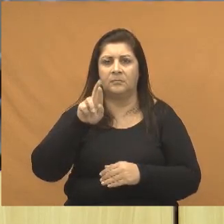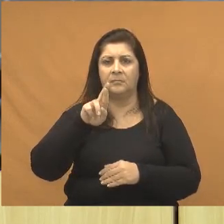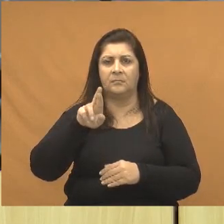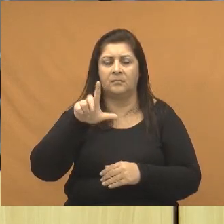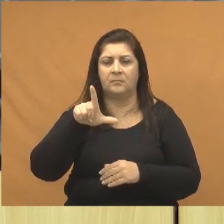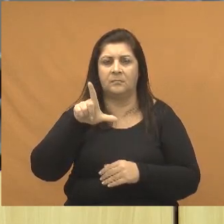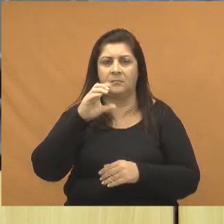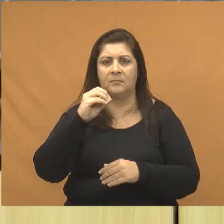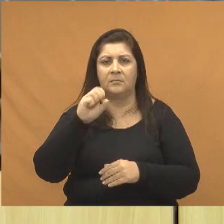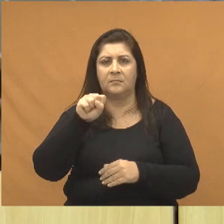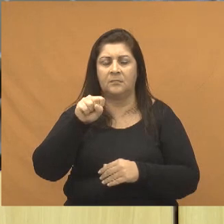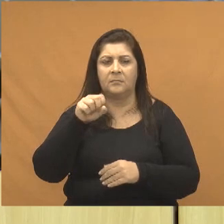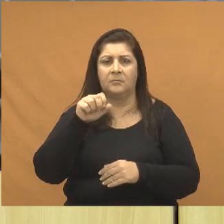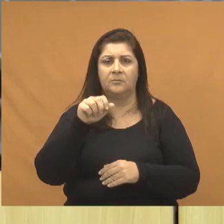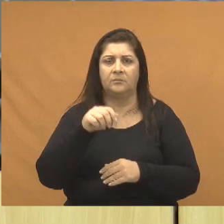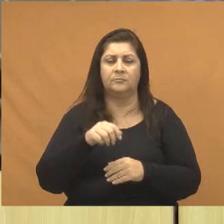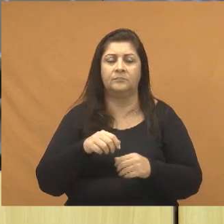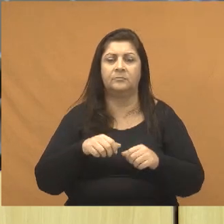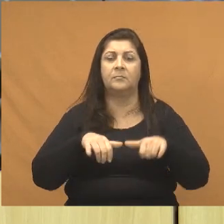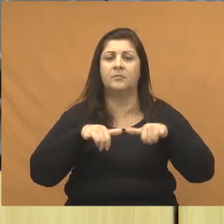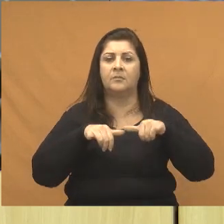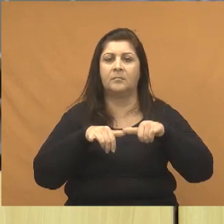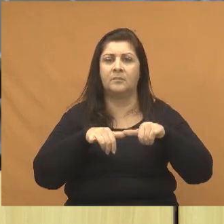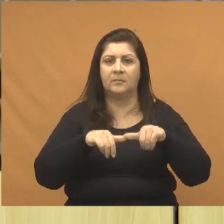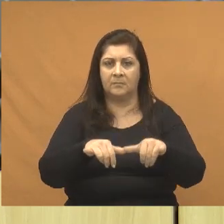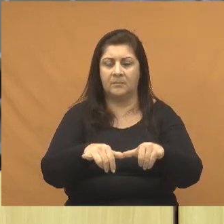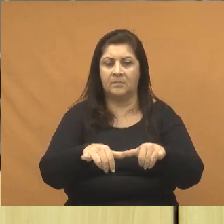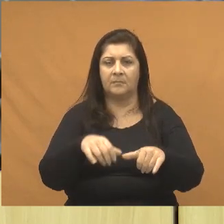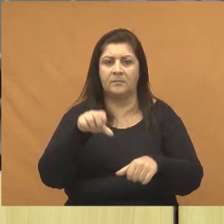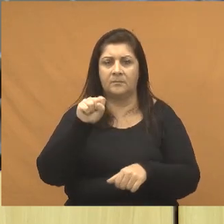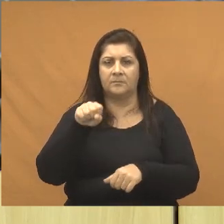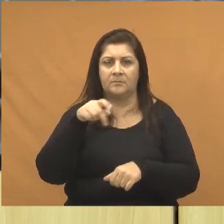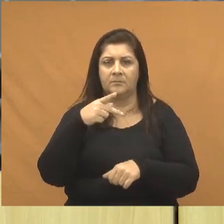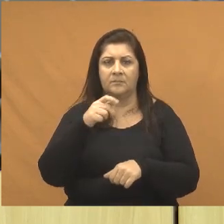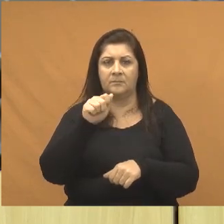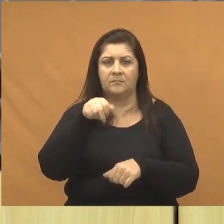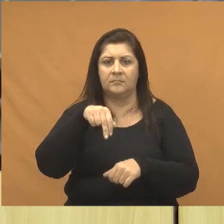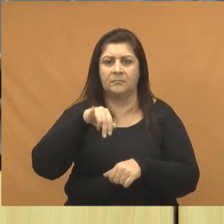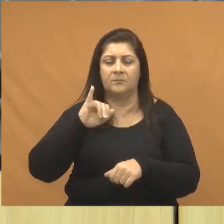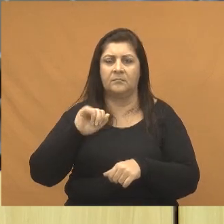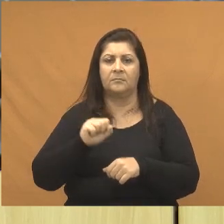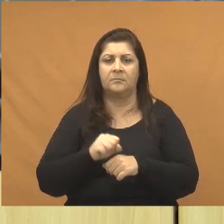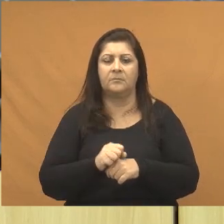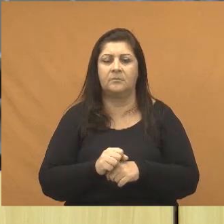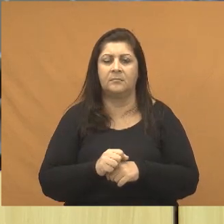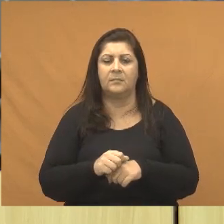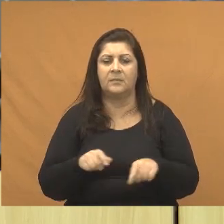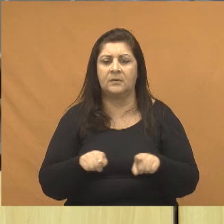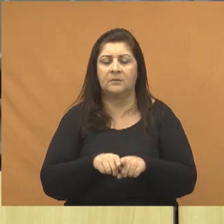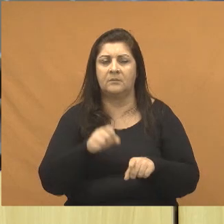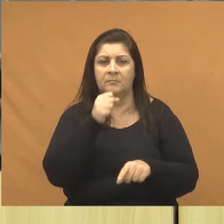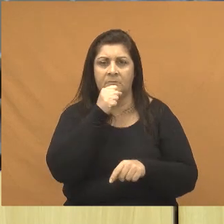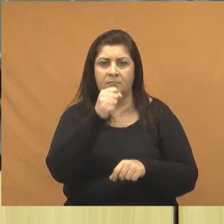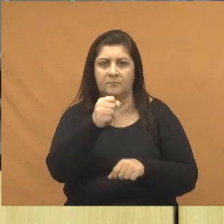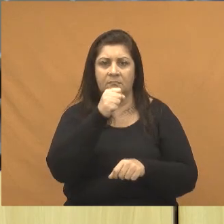Ebeleze, Hispânia Tacaliça e aos cantores senhora